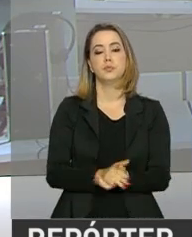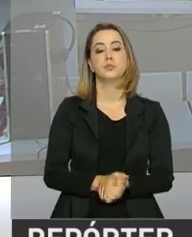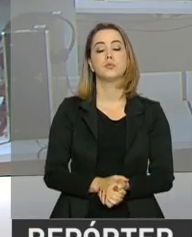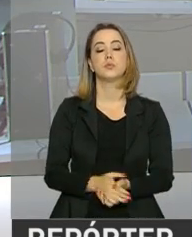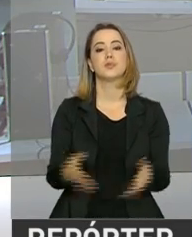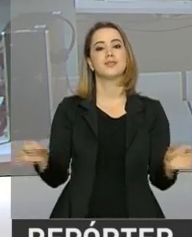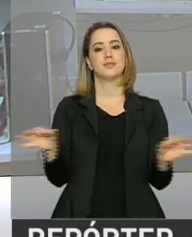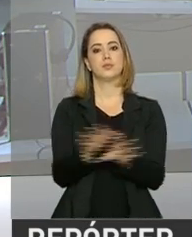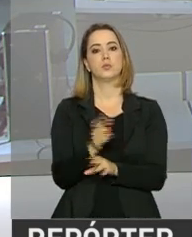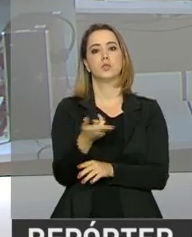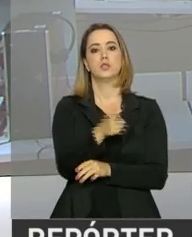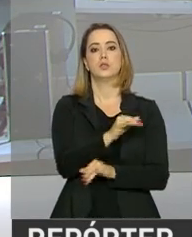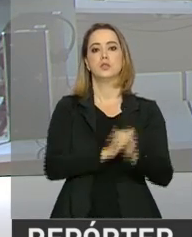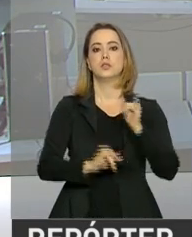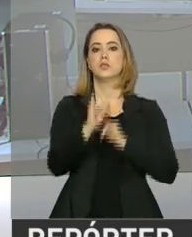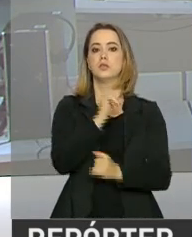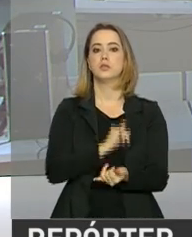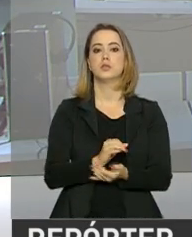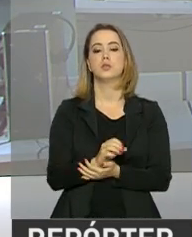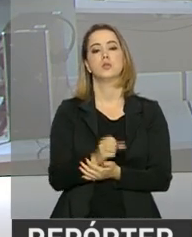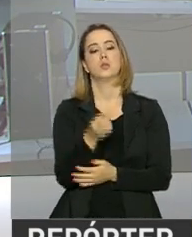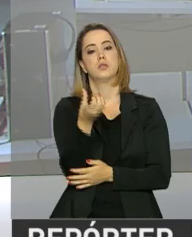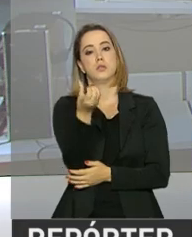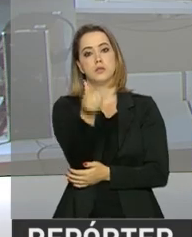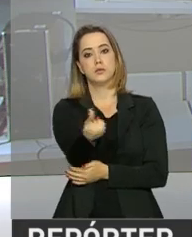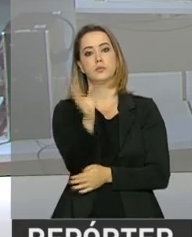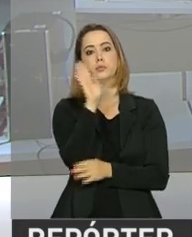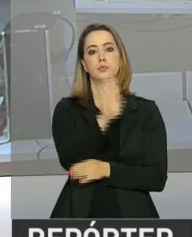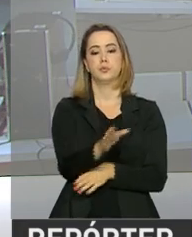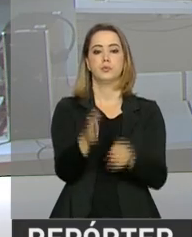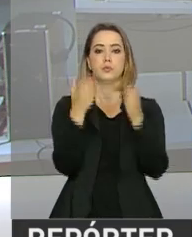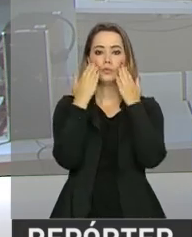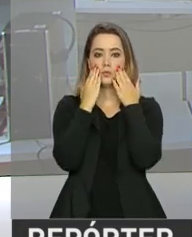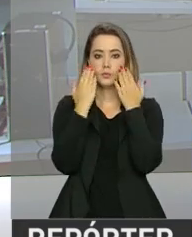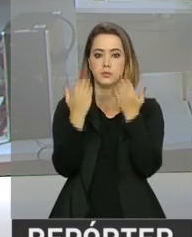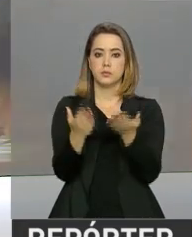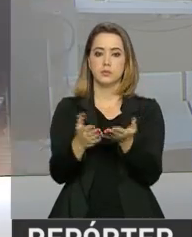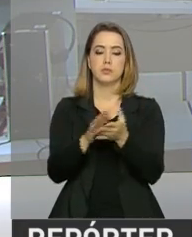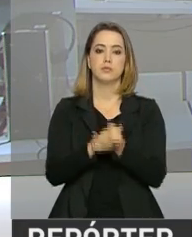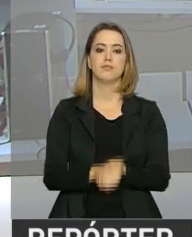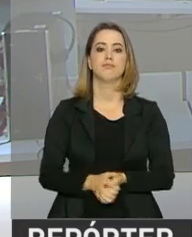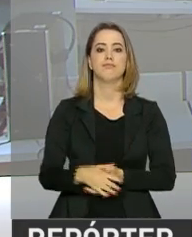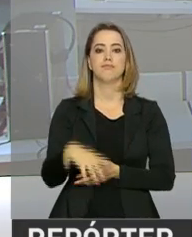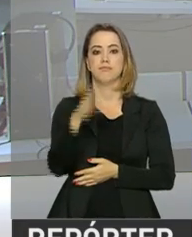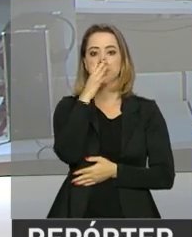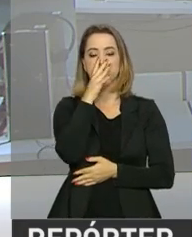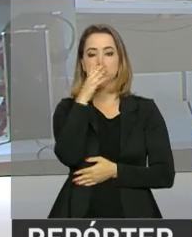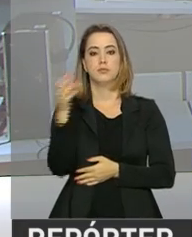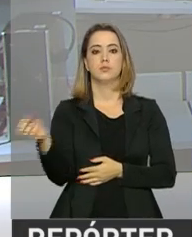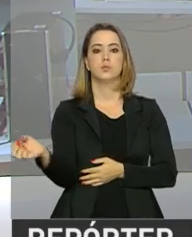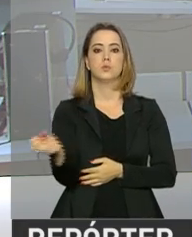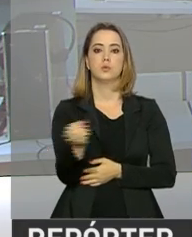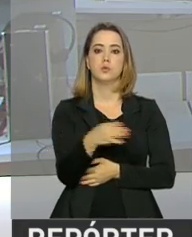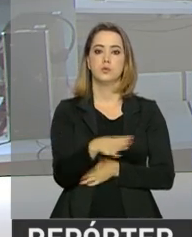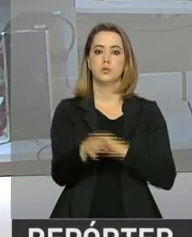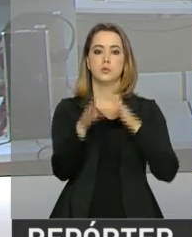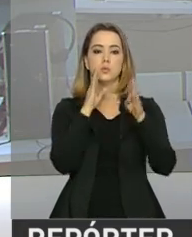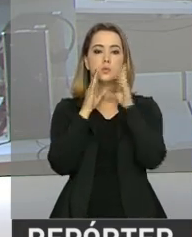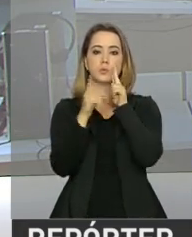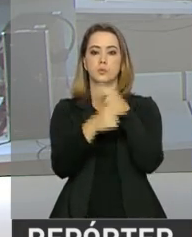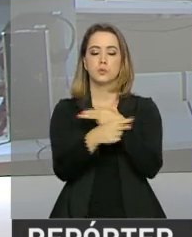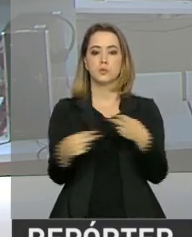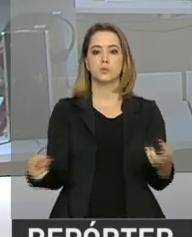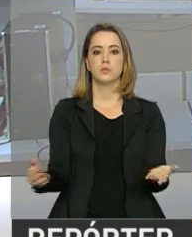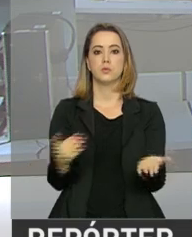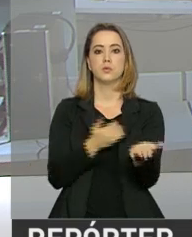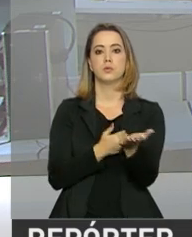termina aqui voltamos a qualquer momento com outras informações ou às 6 da tarde na nossa próxima edição acompanhe também as novidades Pelas